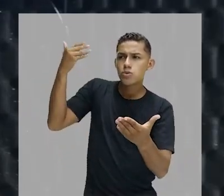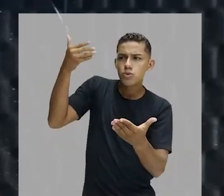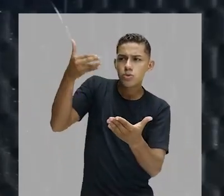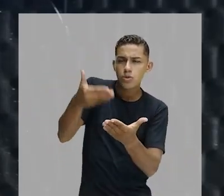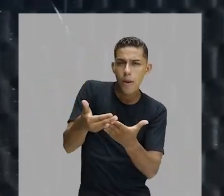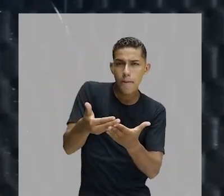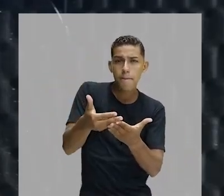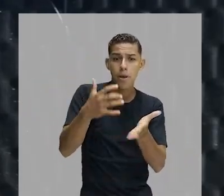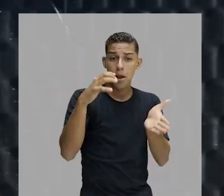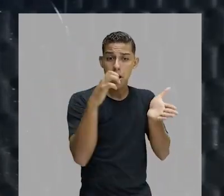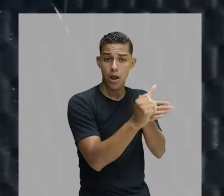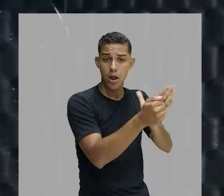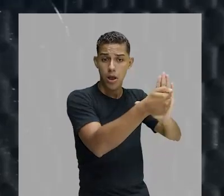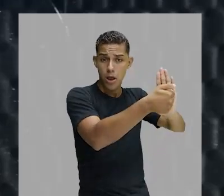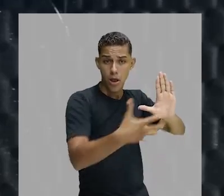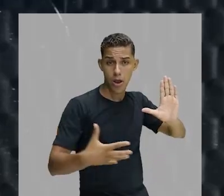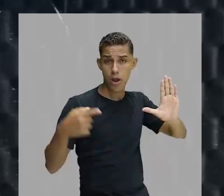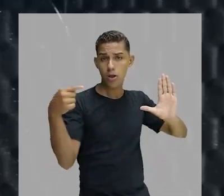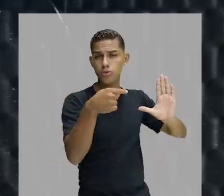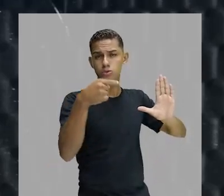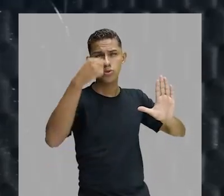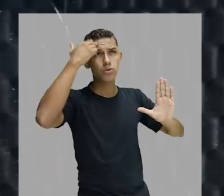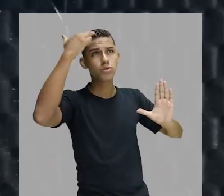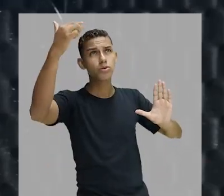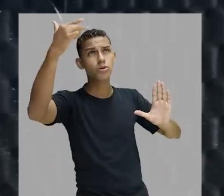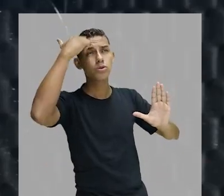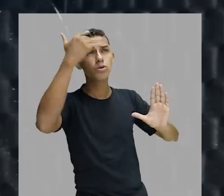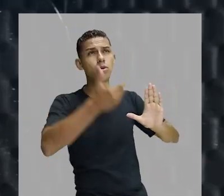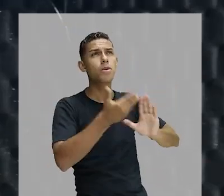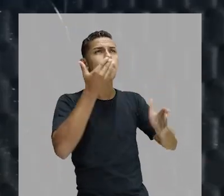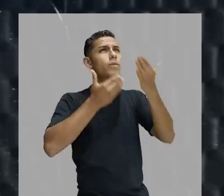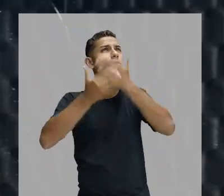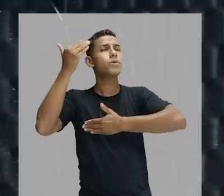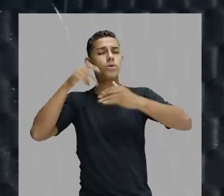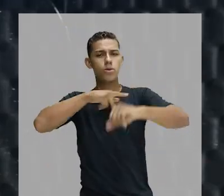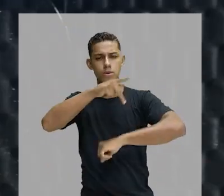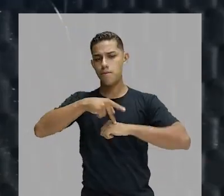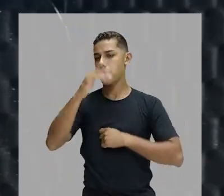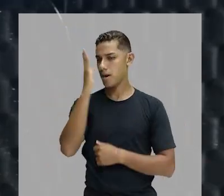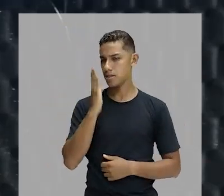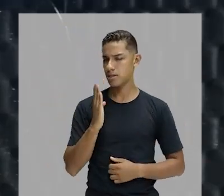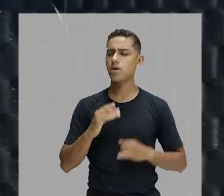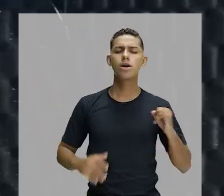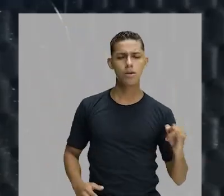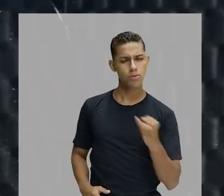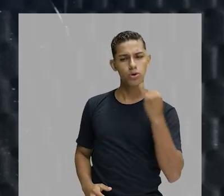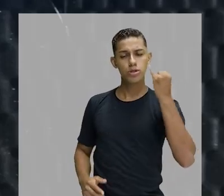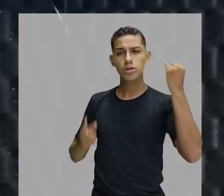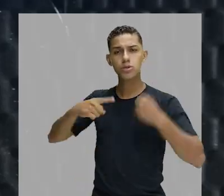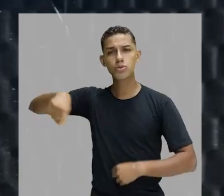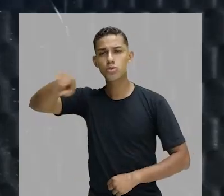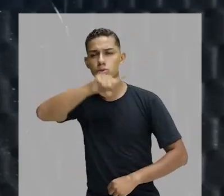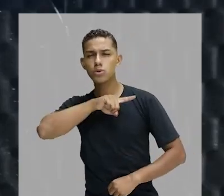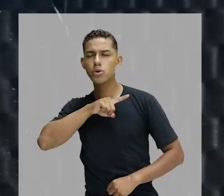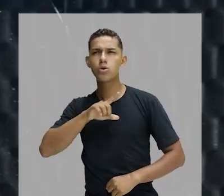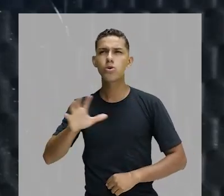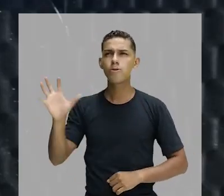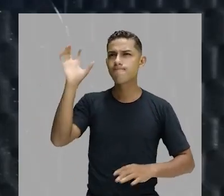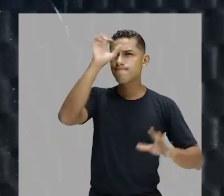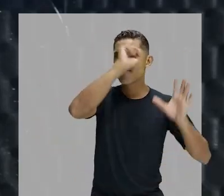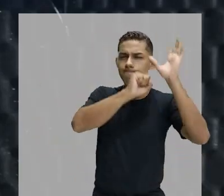para refletirmos uma temática tão significativa para nós,